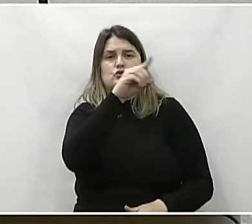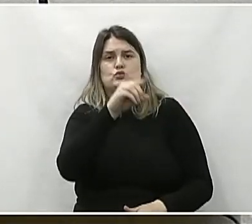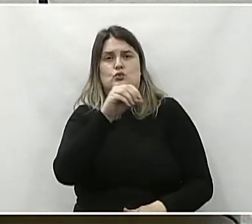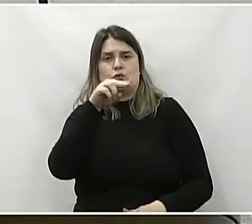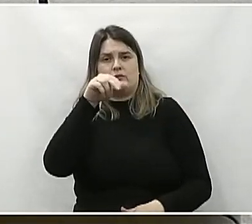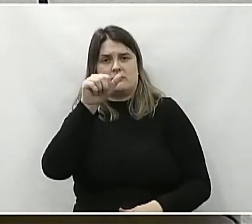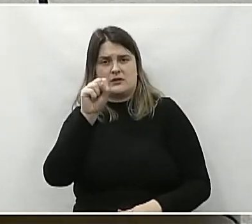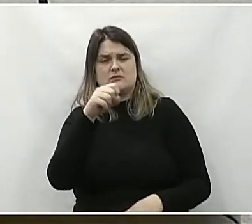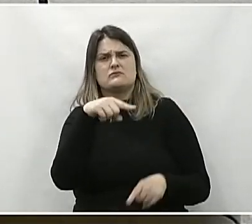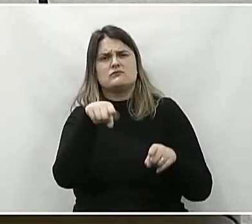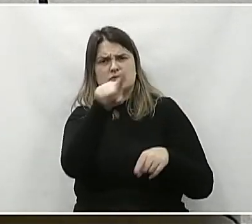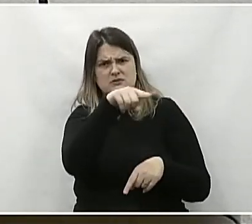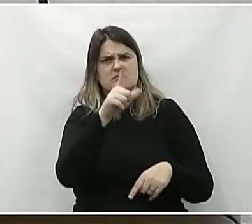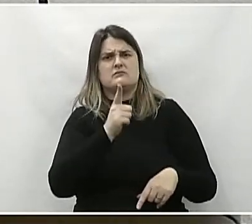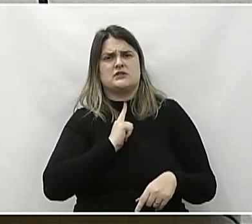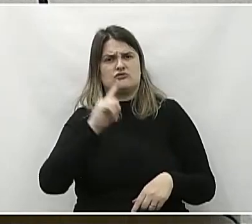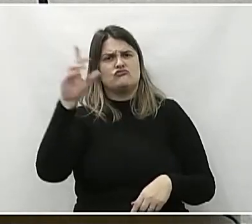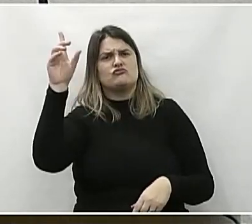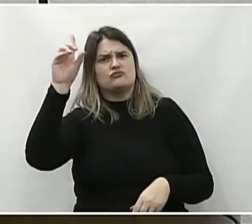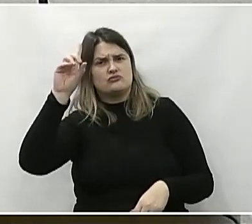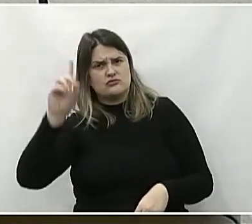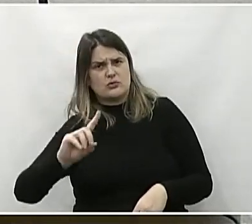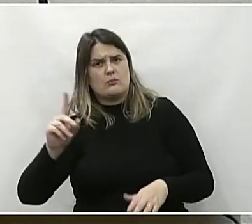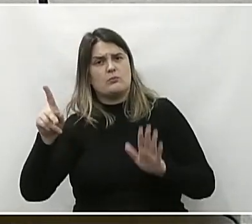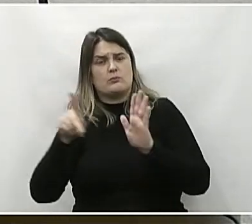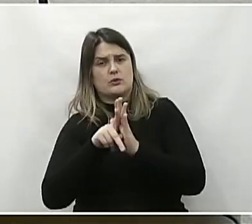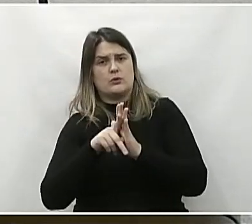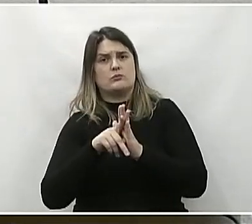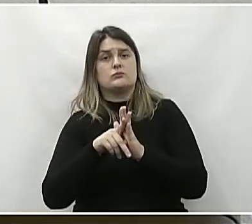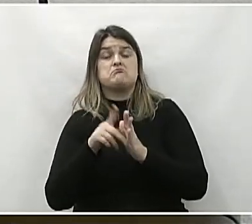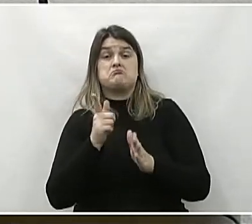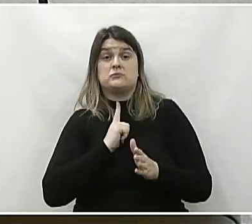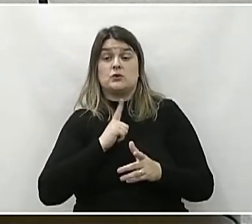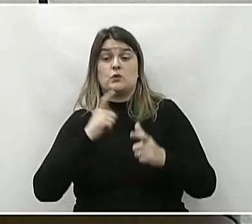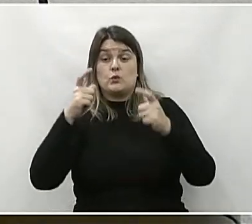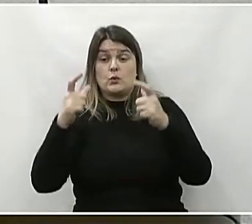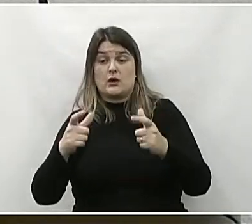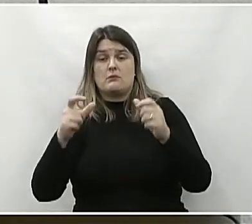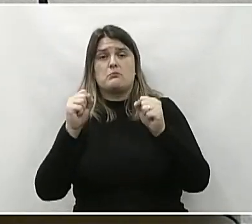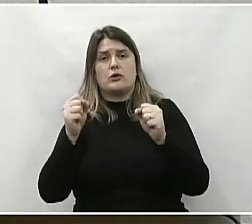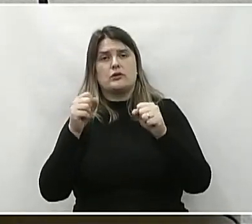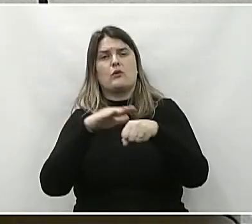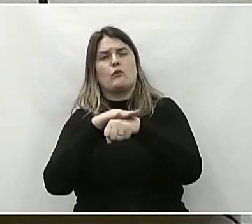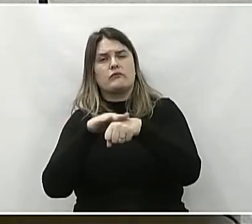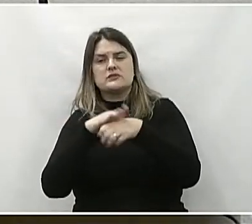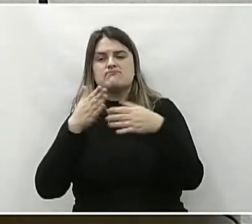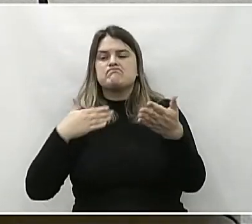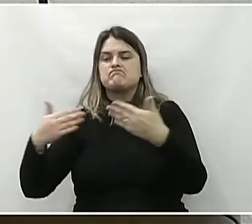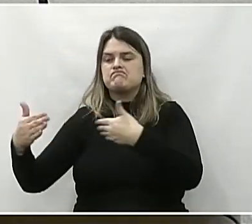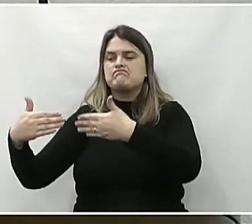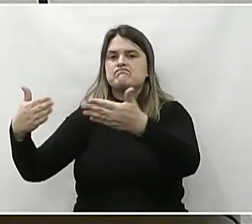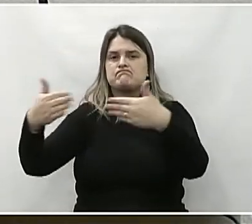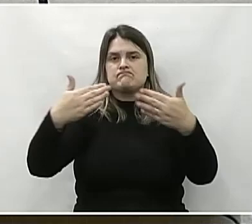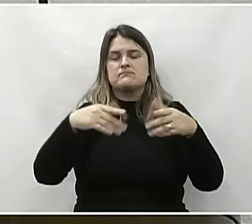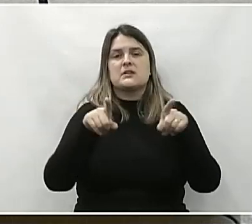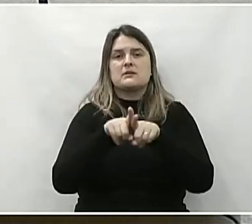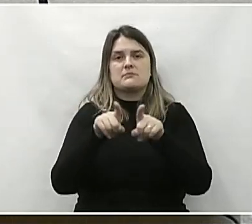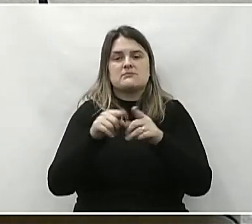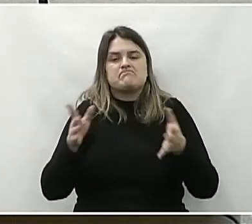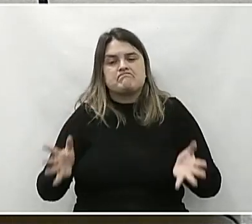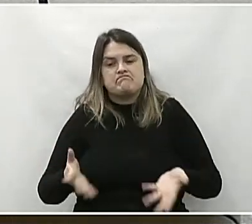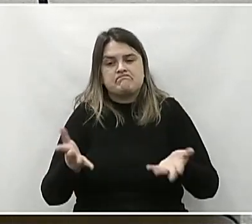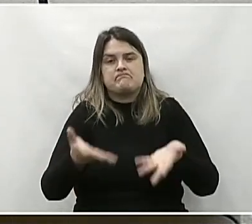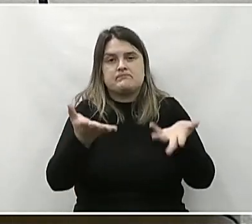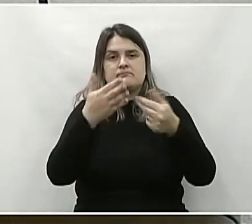vocês também tem esse direito de poder ter um espaço que vocês possam estar em roda de conversa a discutir e também a a